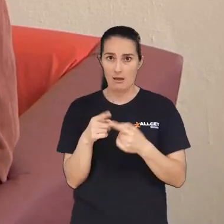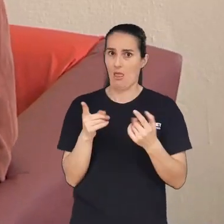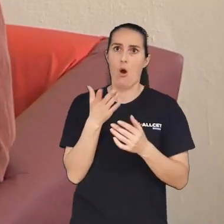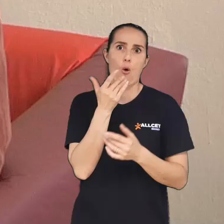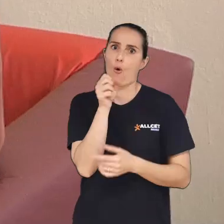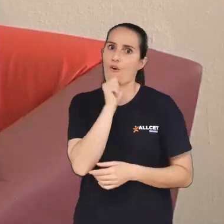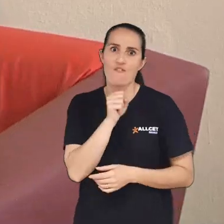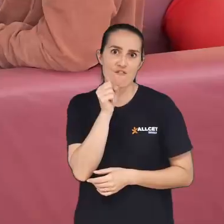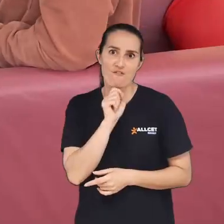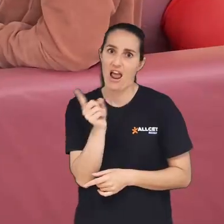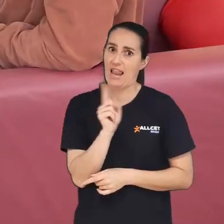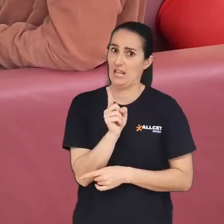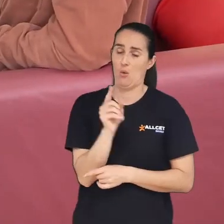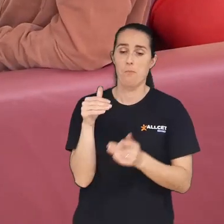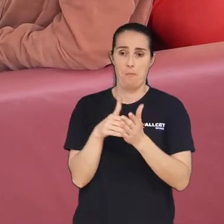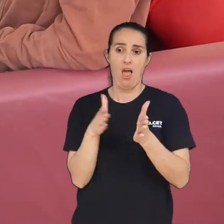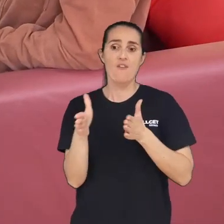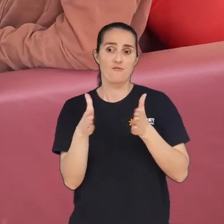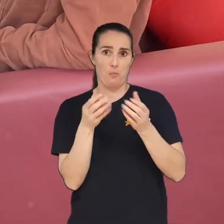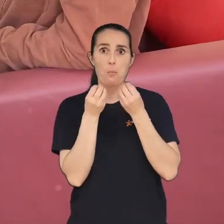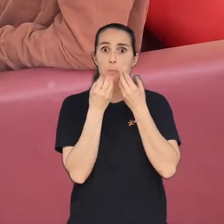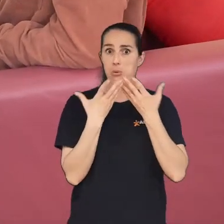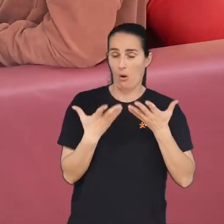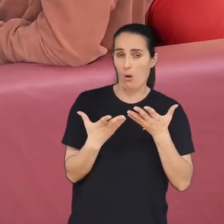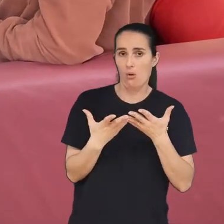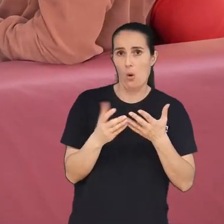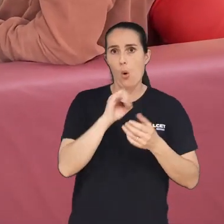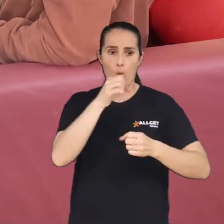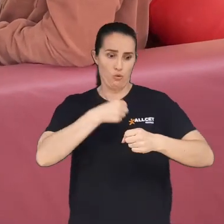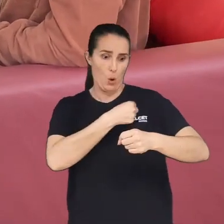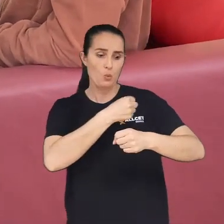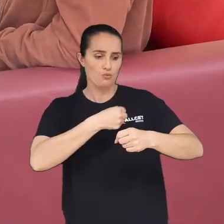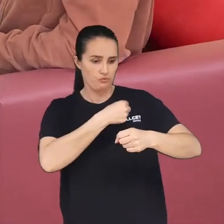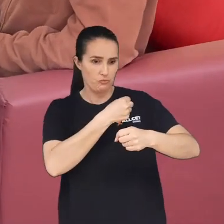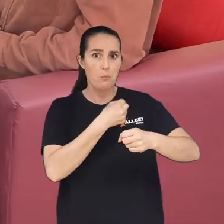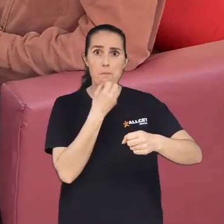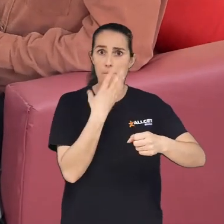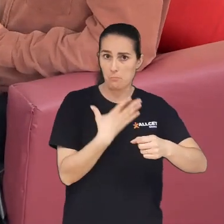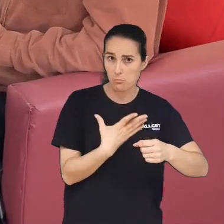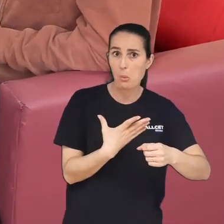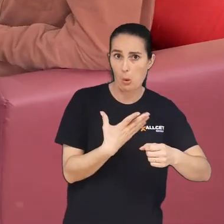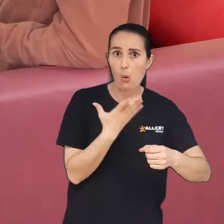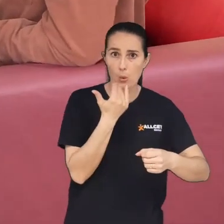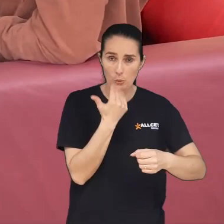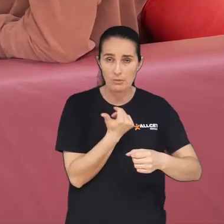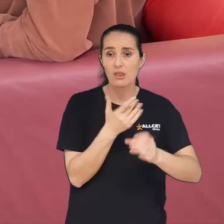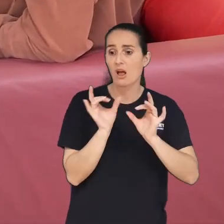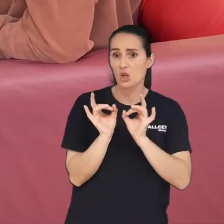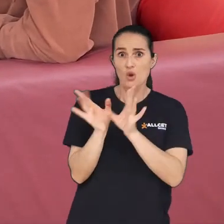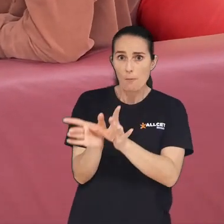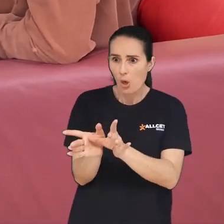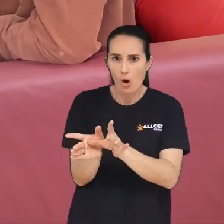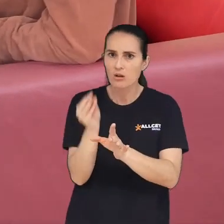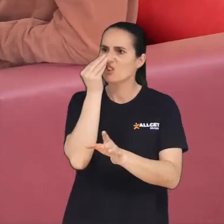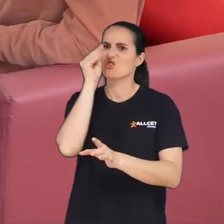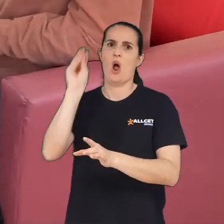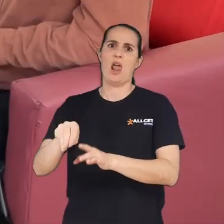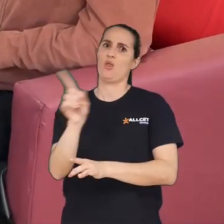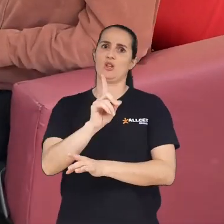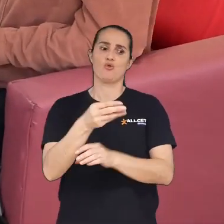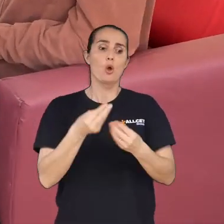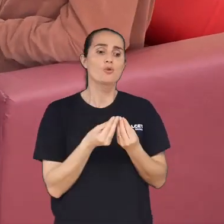forem manipulados na parte da cozinha, sem contato com outras pessoas, para pessoas mais carentes ou para entidades